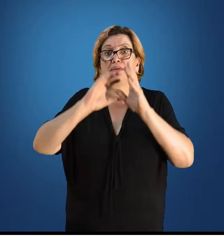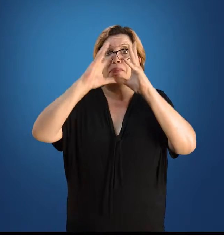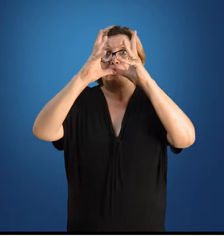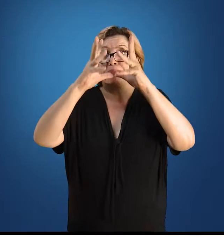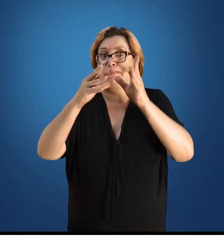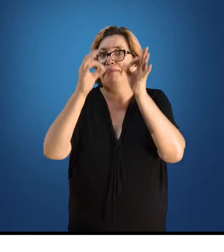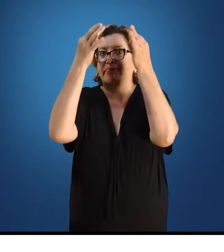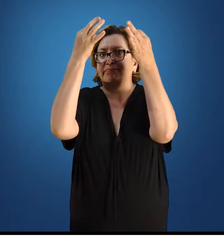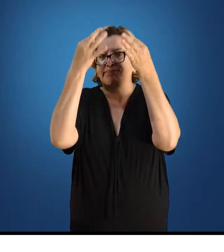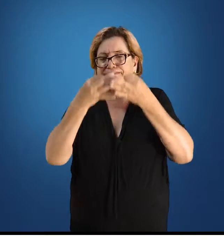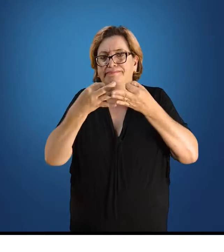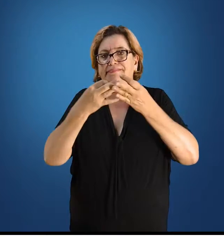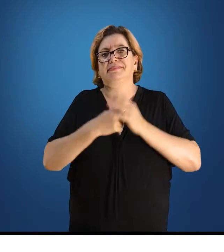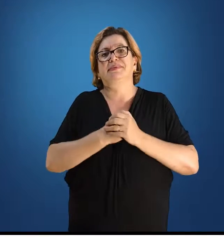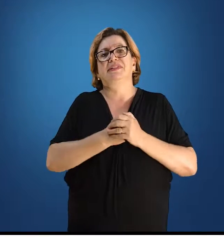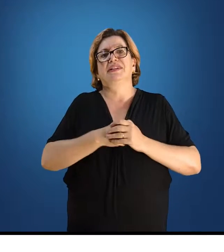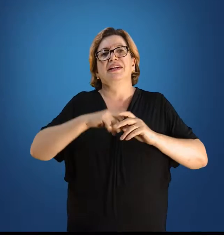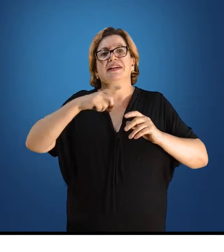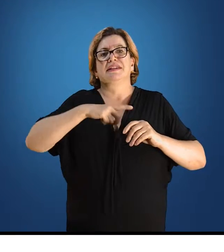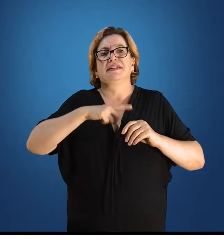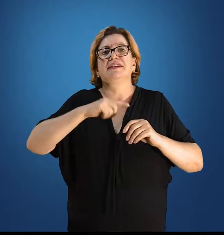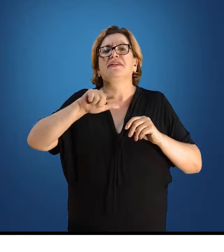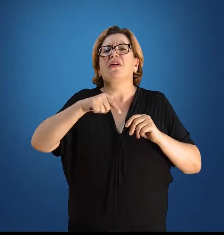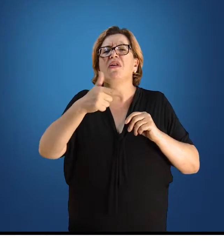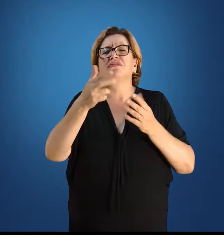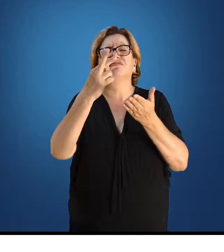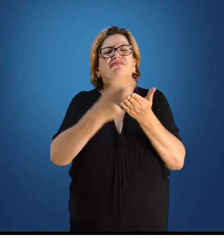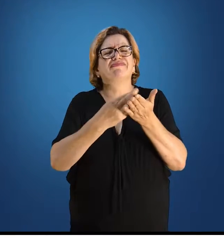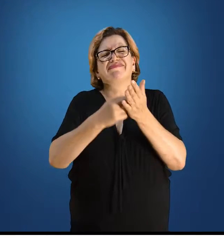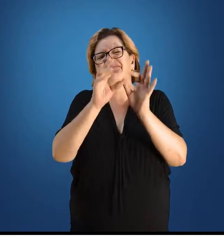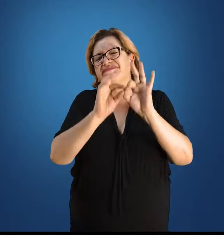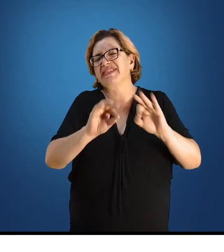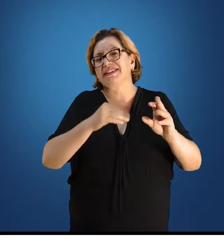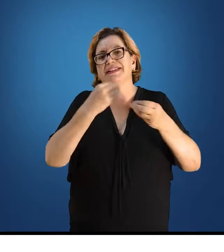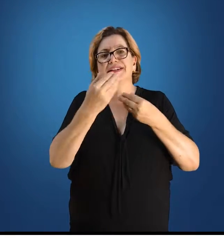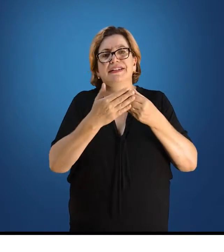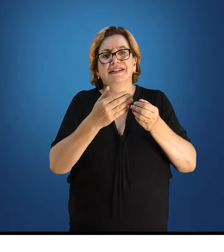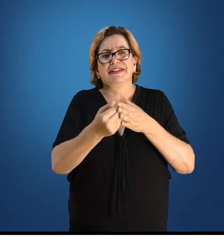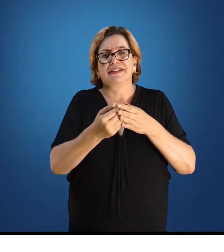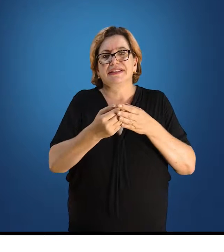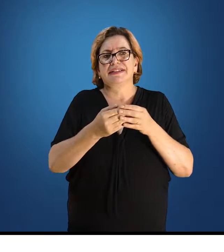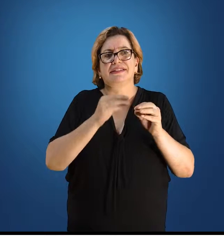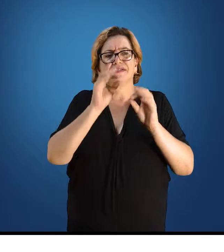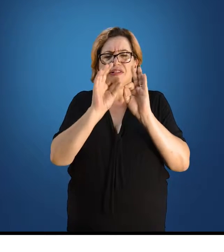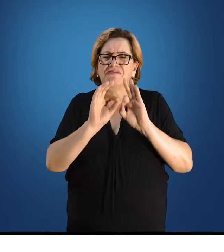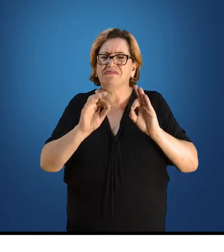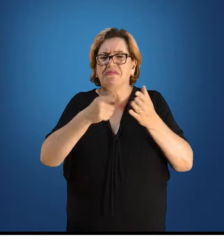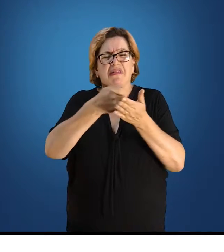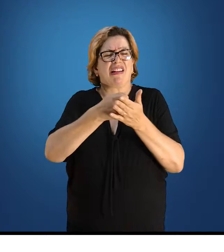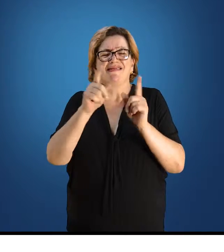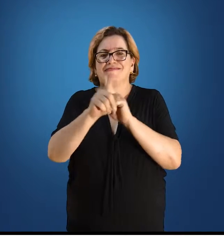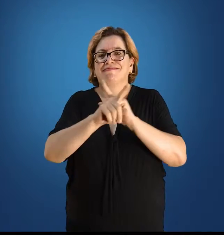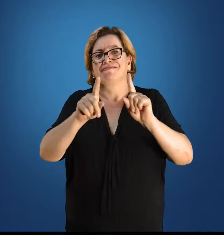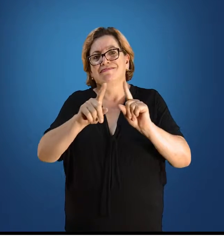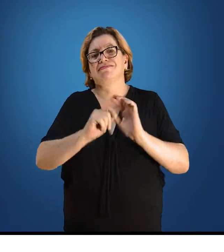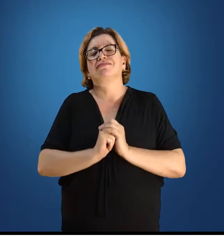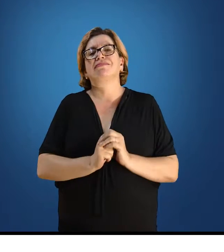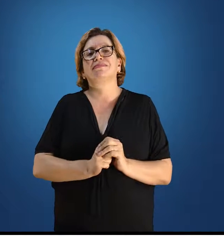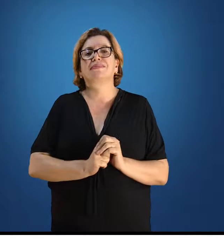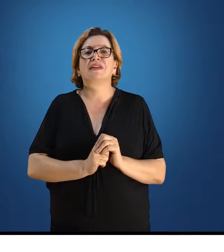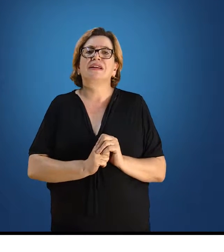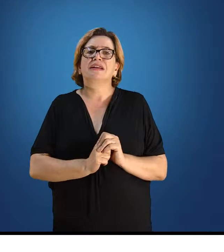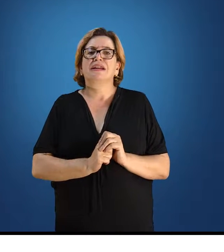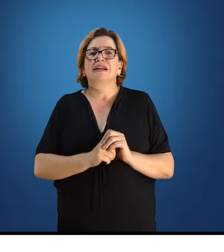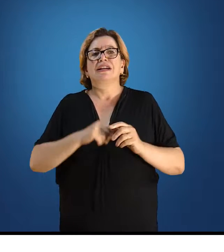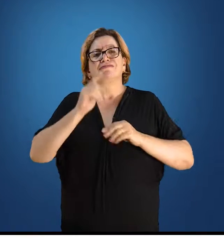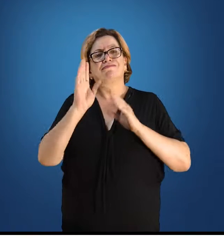esteja colocada. Tá? Há outras revistas que não, que deixam essa correção mais rigorosa para o final. Uma